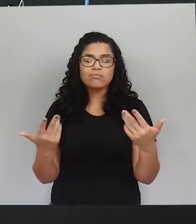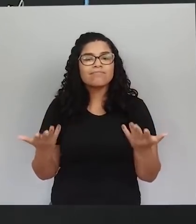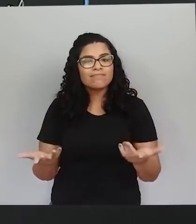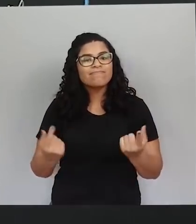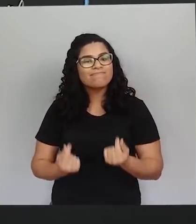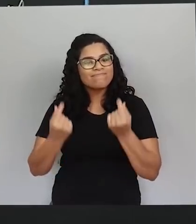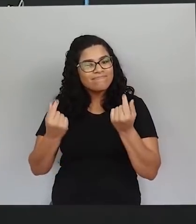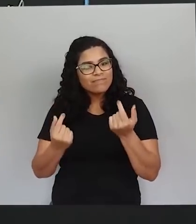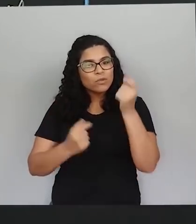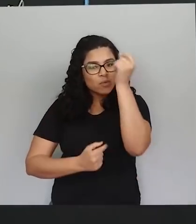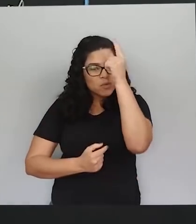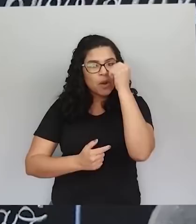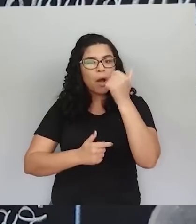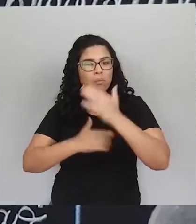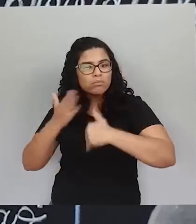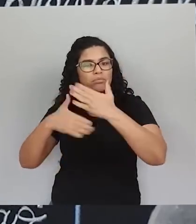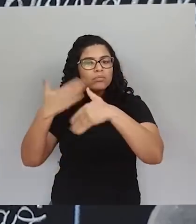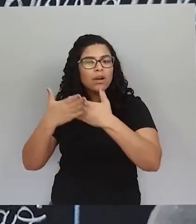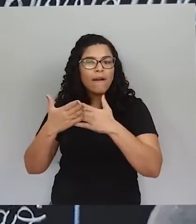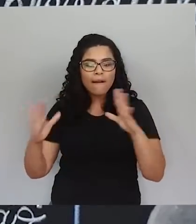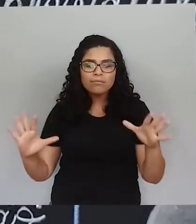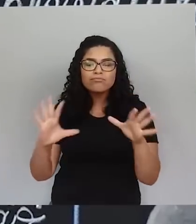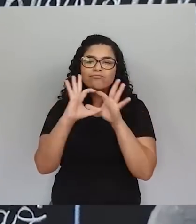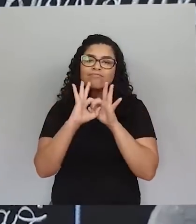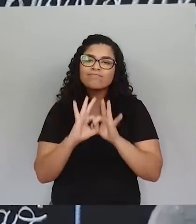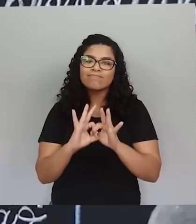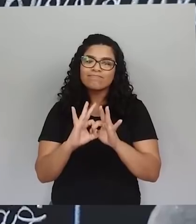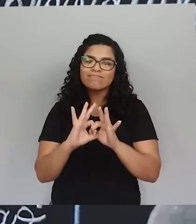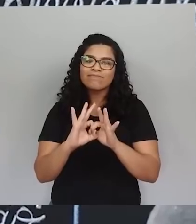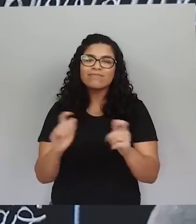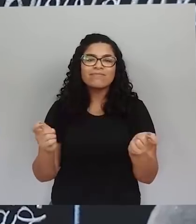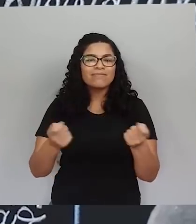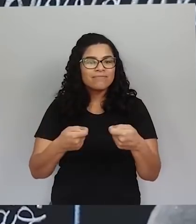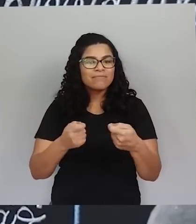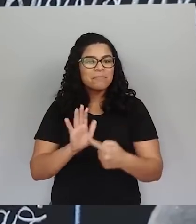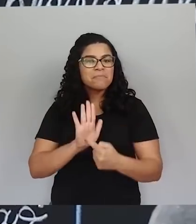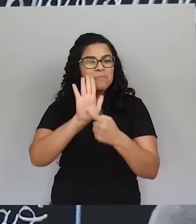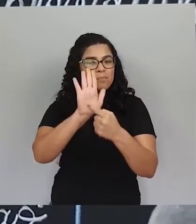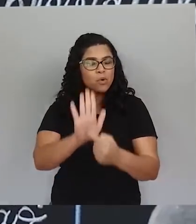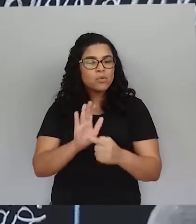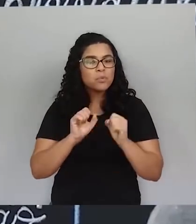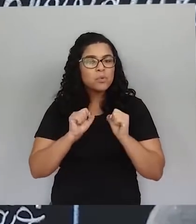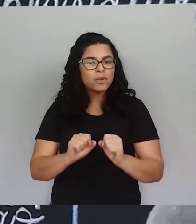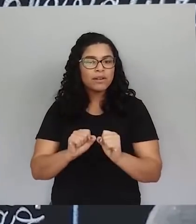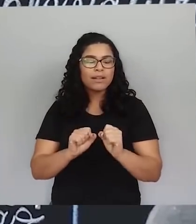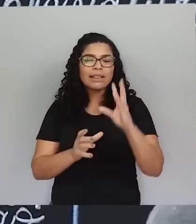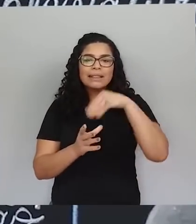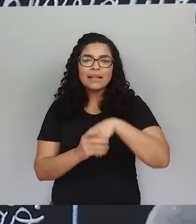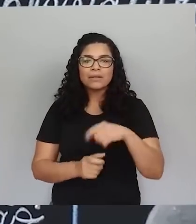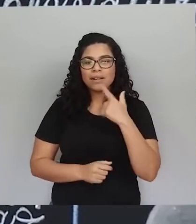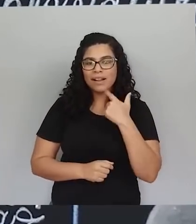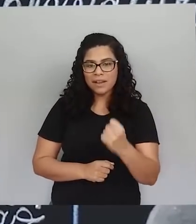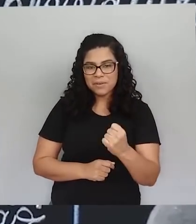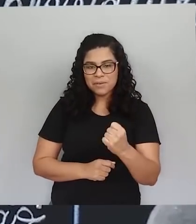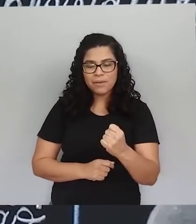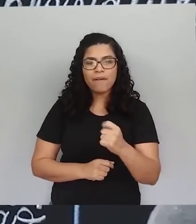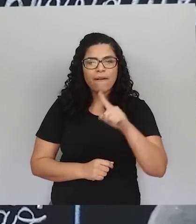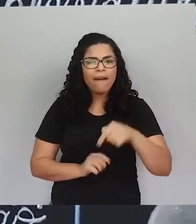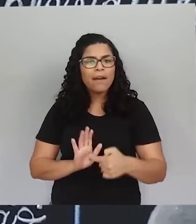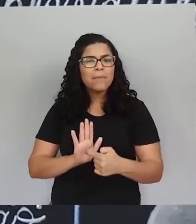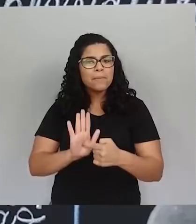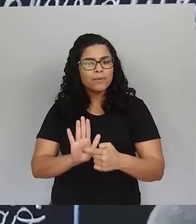ser a embalagem de um remédio, qualquer embalagem, tá bom? Aí você vai localizar os pontinhos